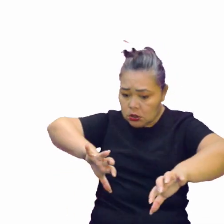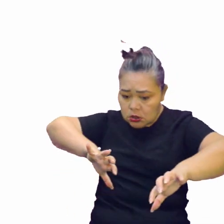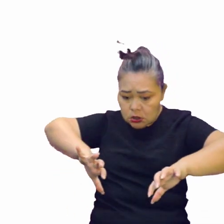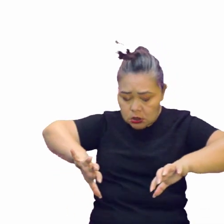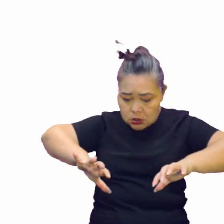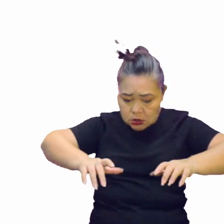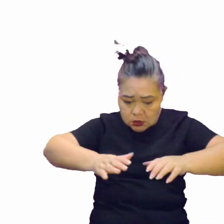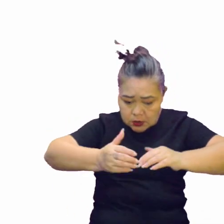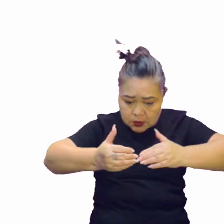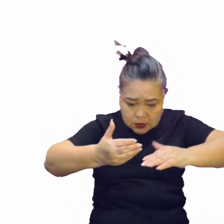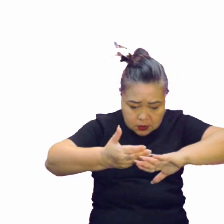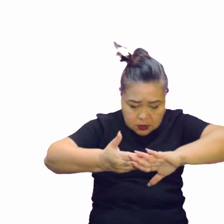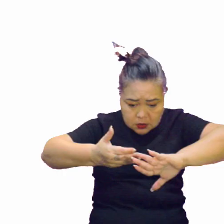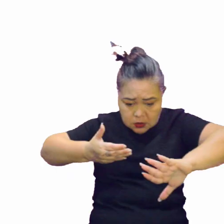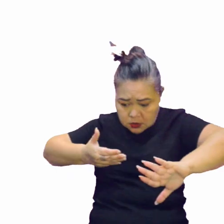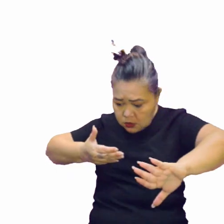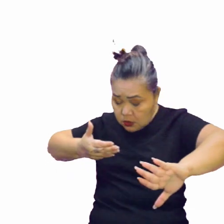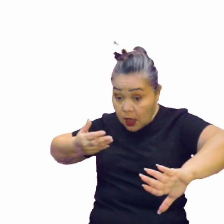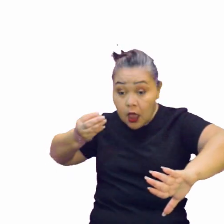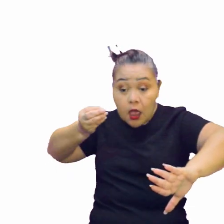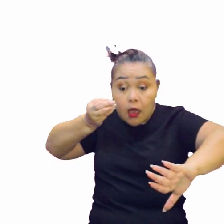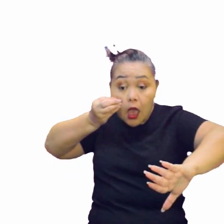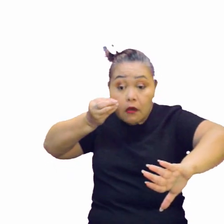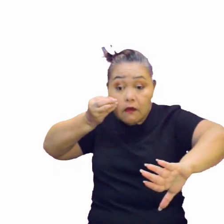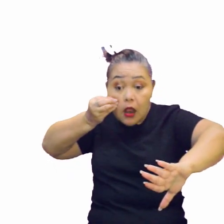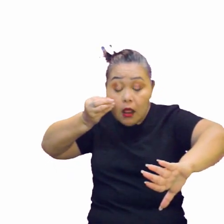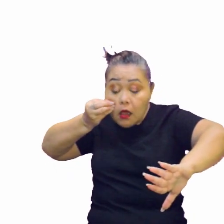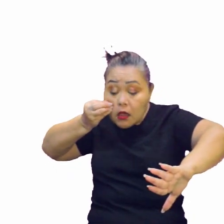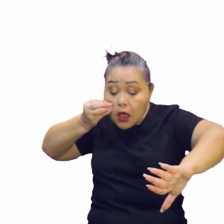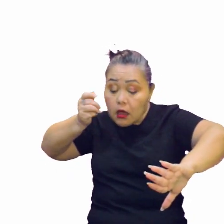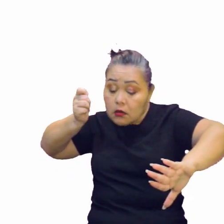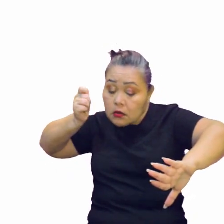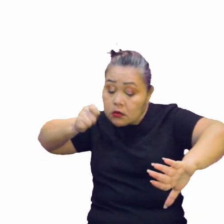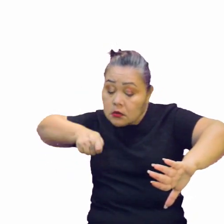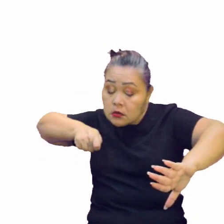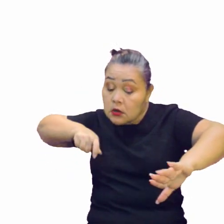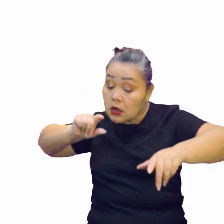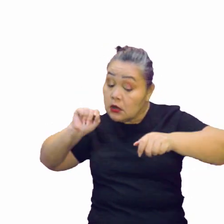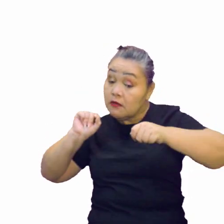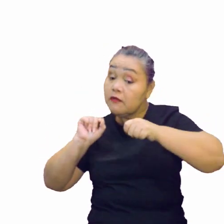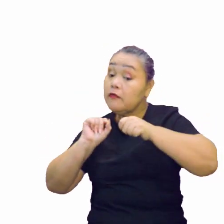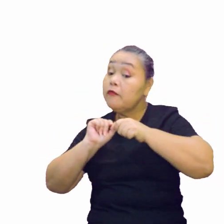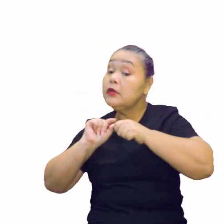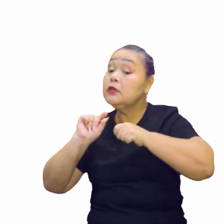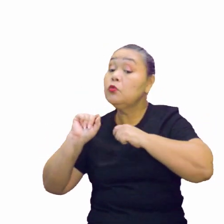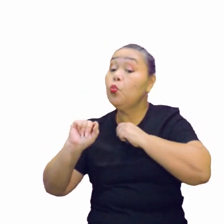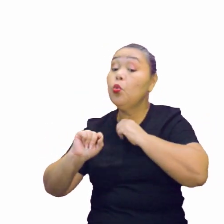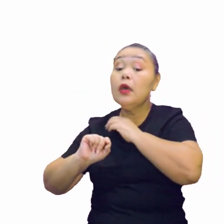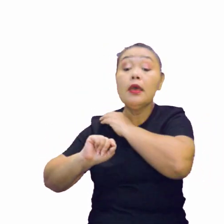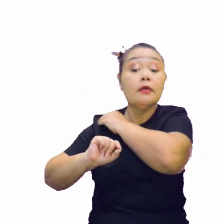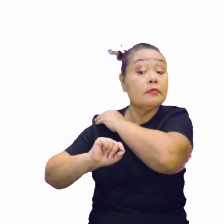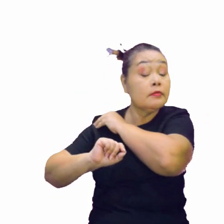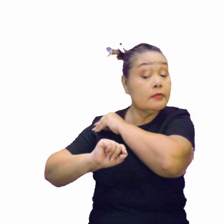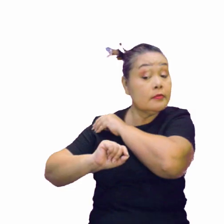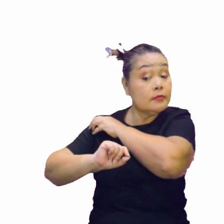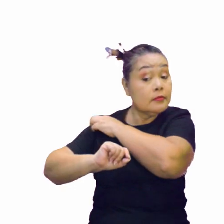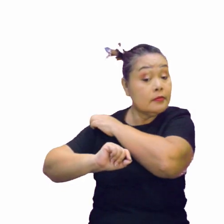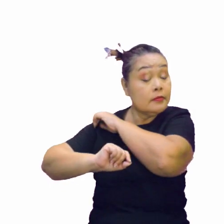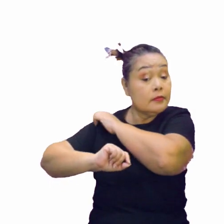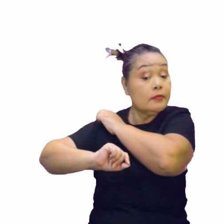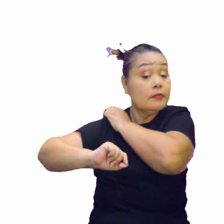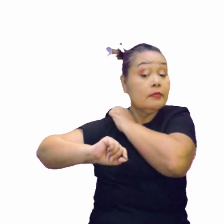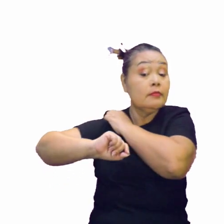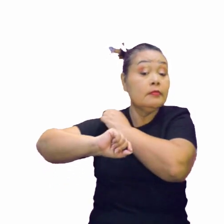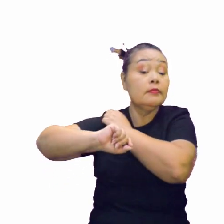que verificar se vai ter a necessidade de fazer o quê, professor? A necessidade